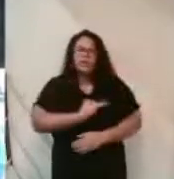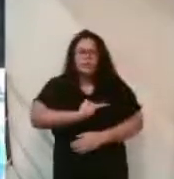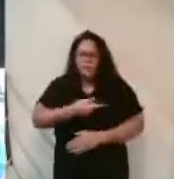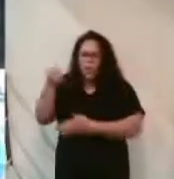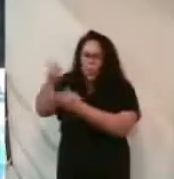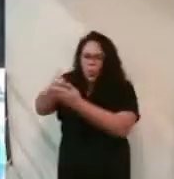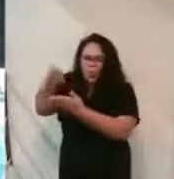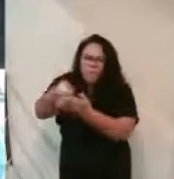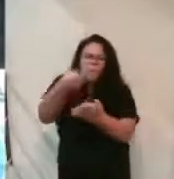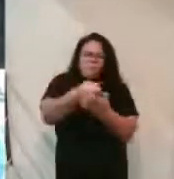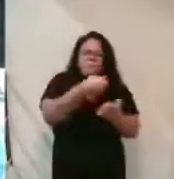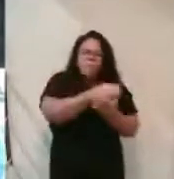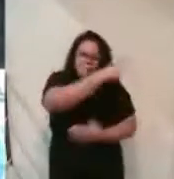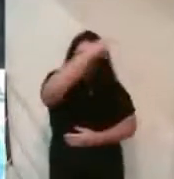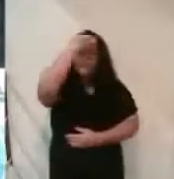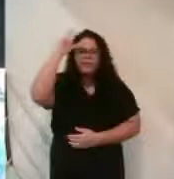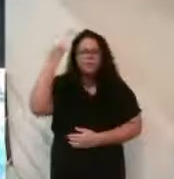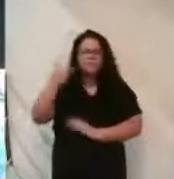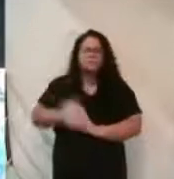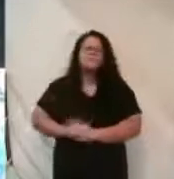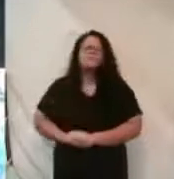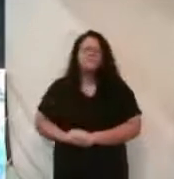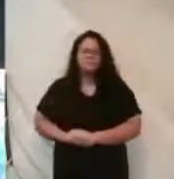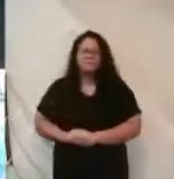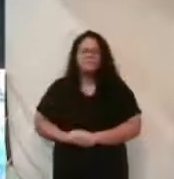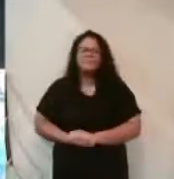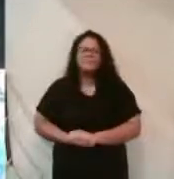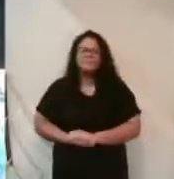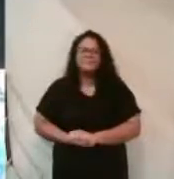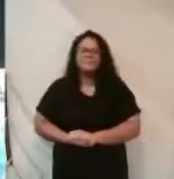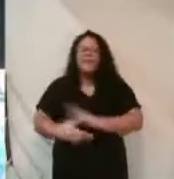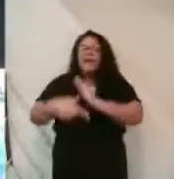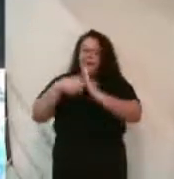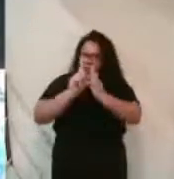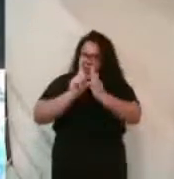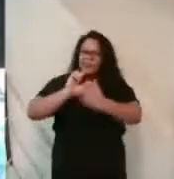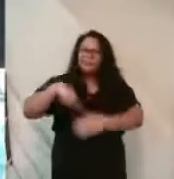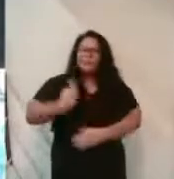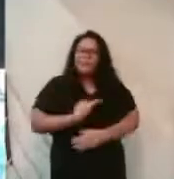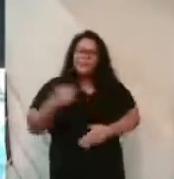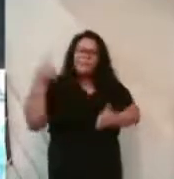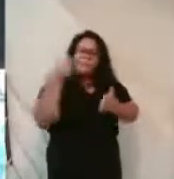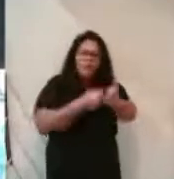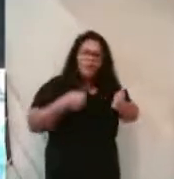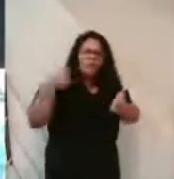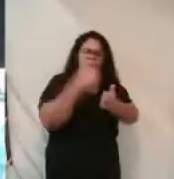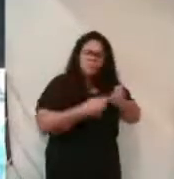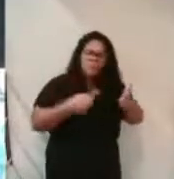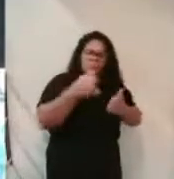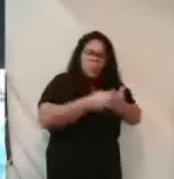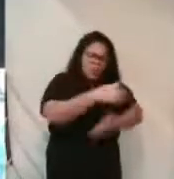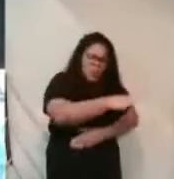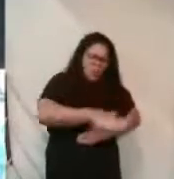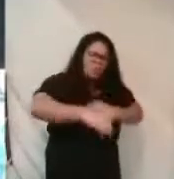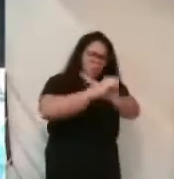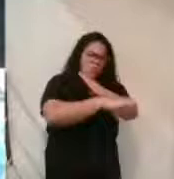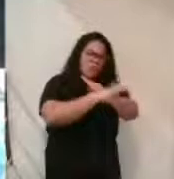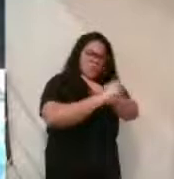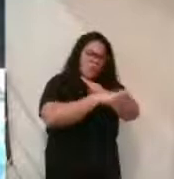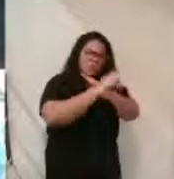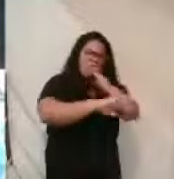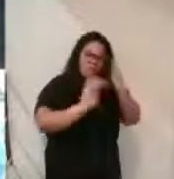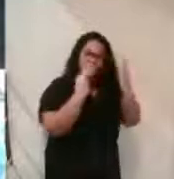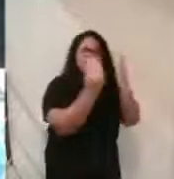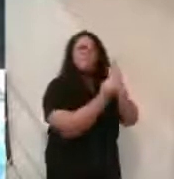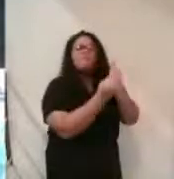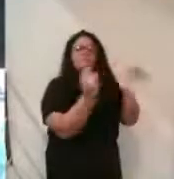energia que foi feita para eliminar os lixões, nós temos normas positivadas que nos permitem que